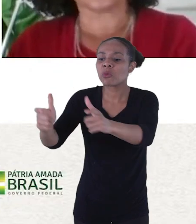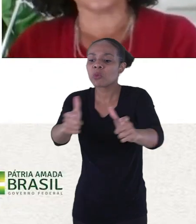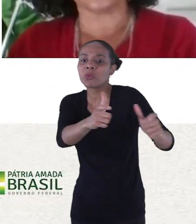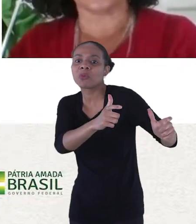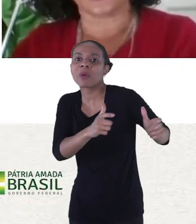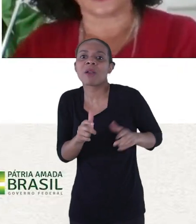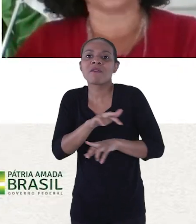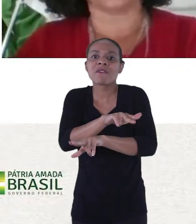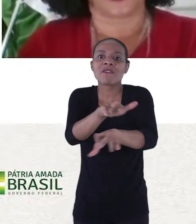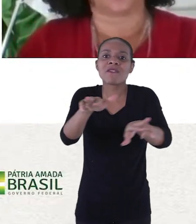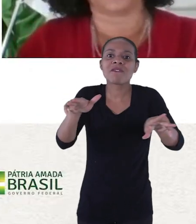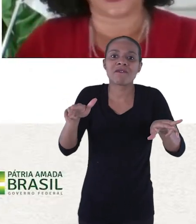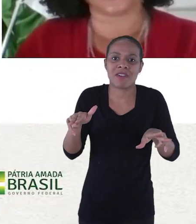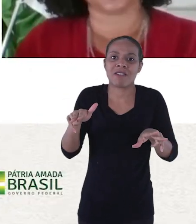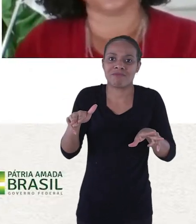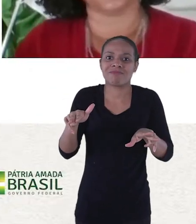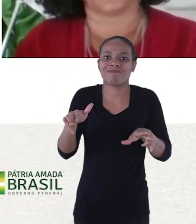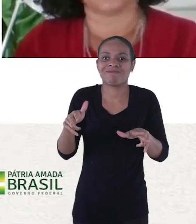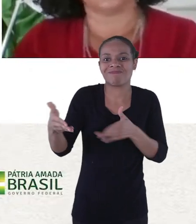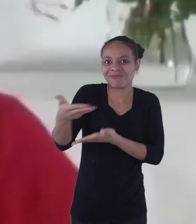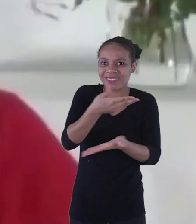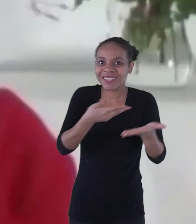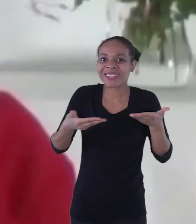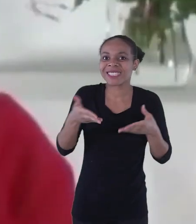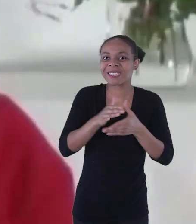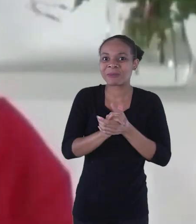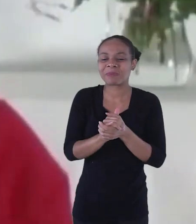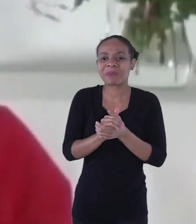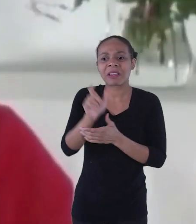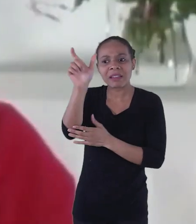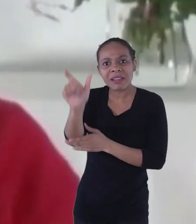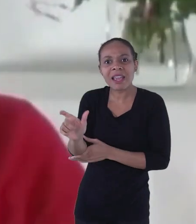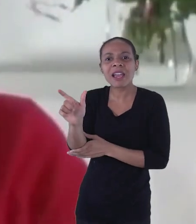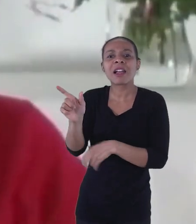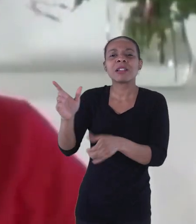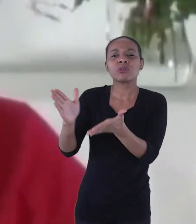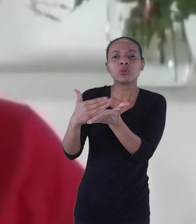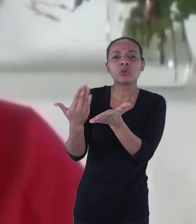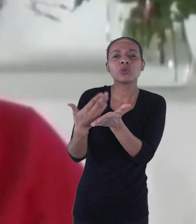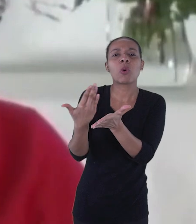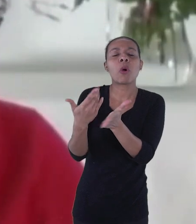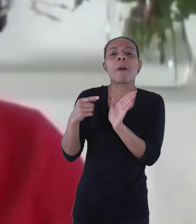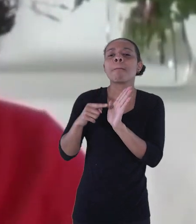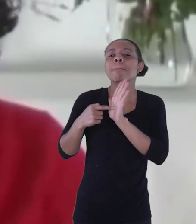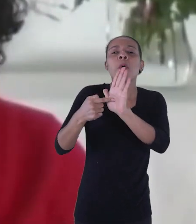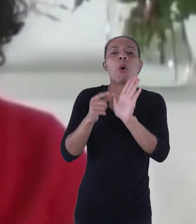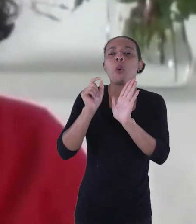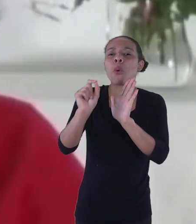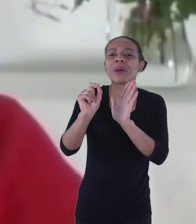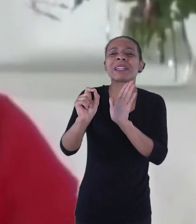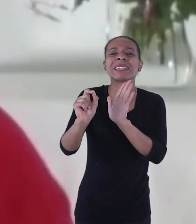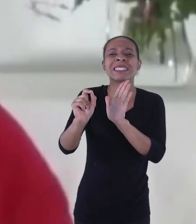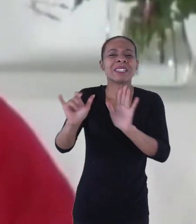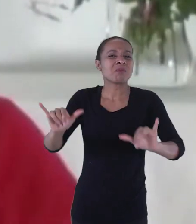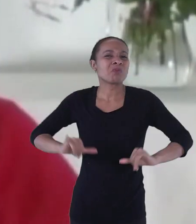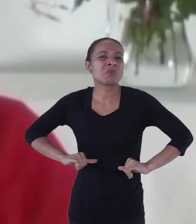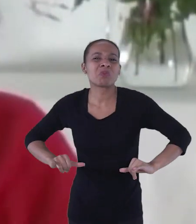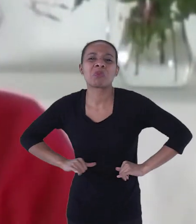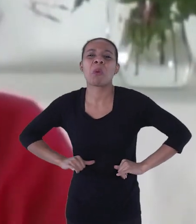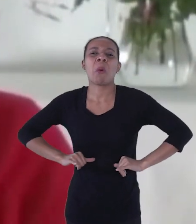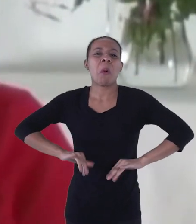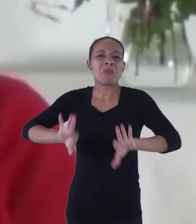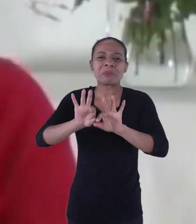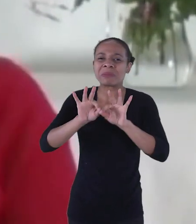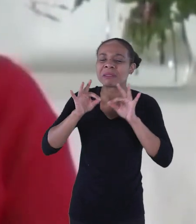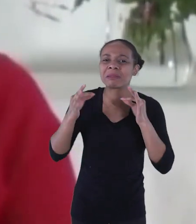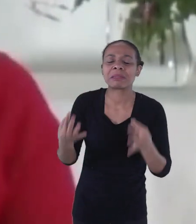E mesmo assim, a narrativa dela é uma narrativa da denúncia da miséria, da pobreza, da fome,